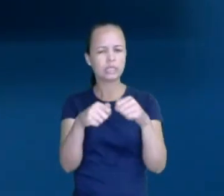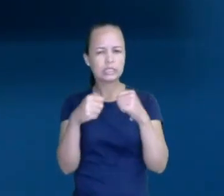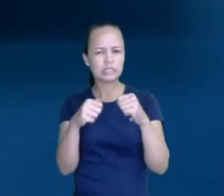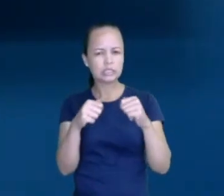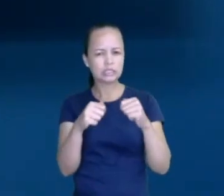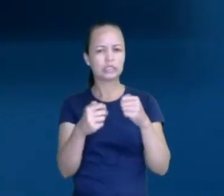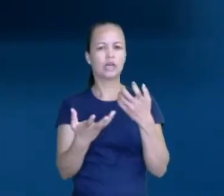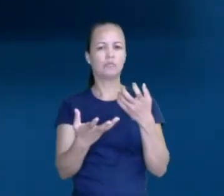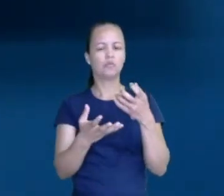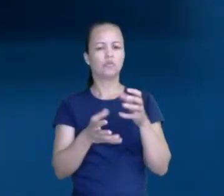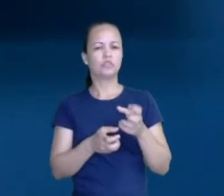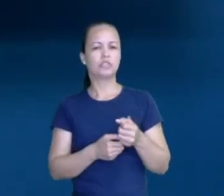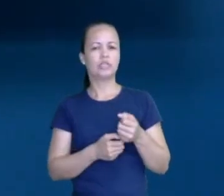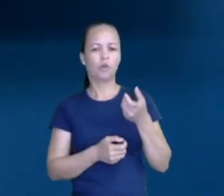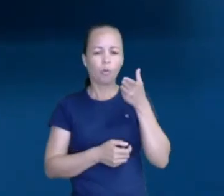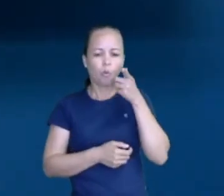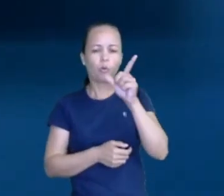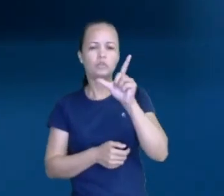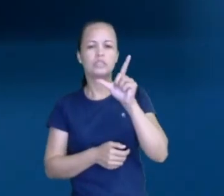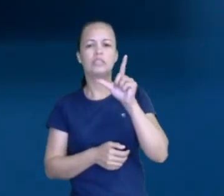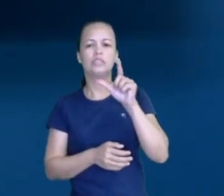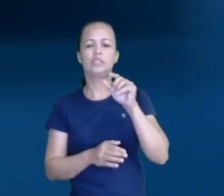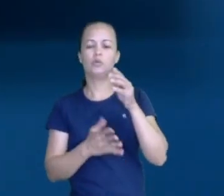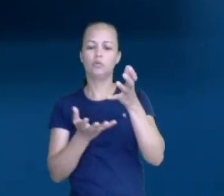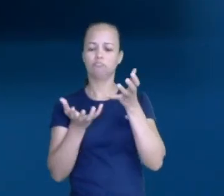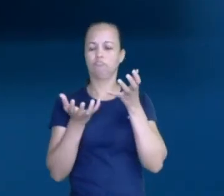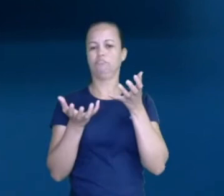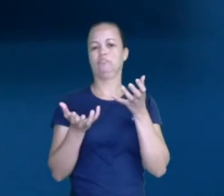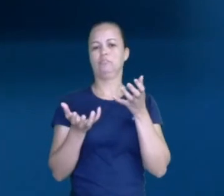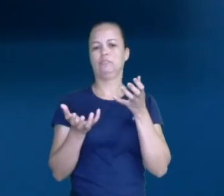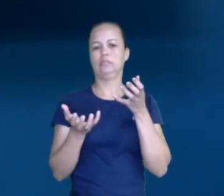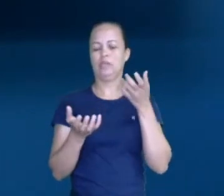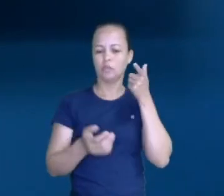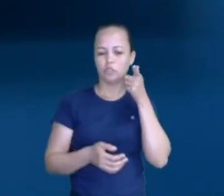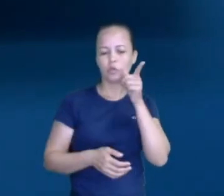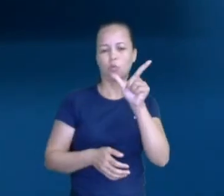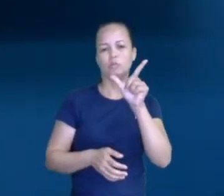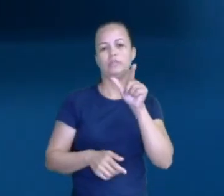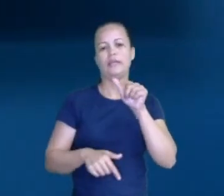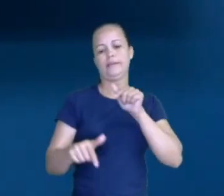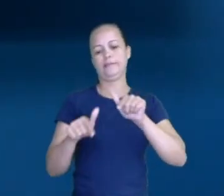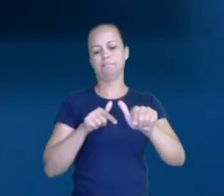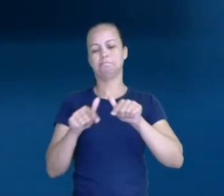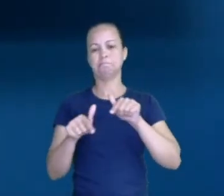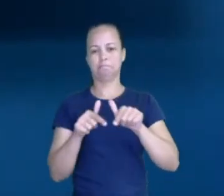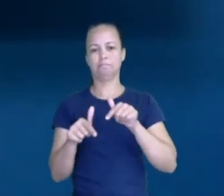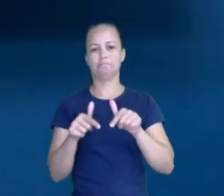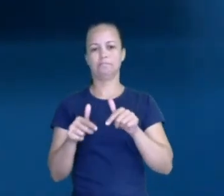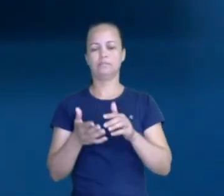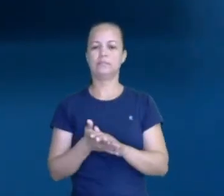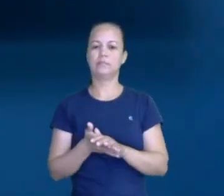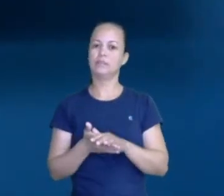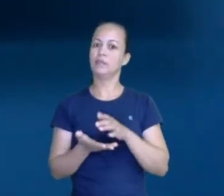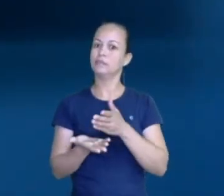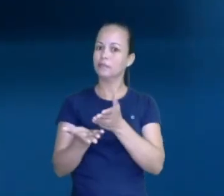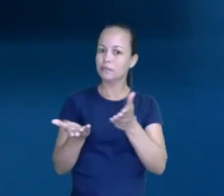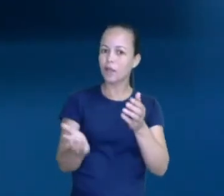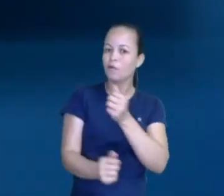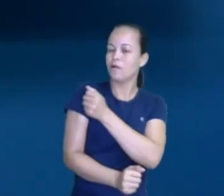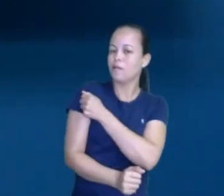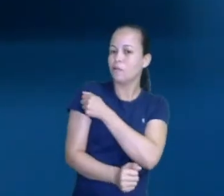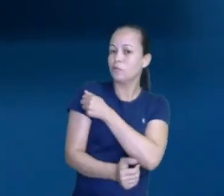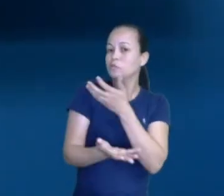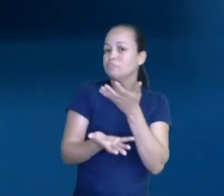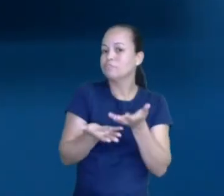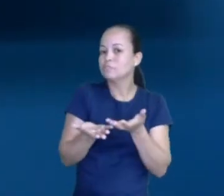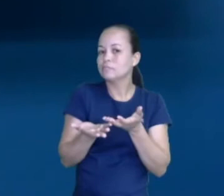conquistar aquilo que a gente quer e a gente conquista através do trabalho. Então, meus amores, se você está pensando que vai virar adulto